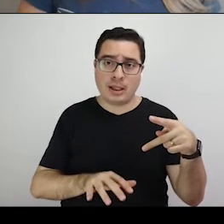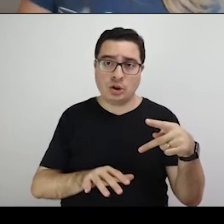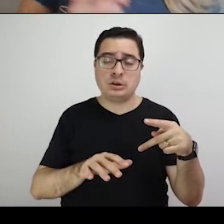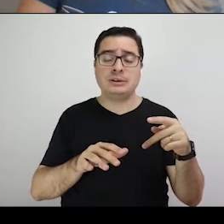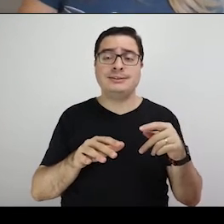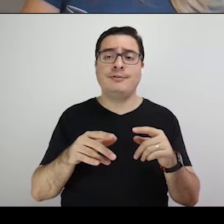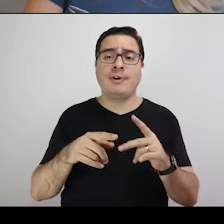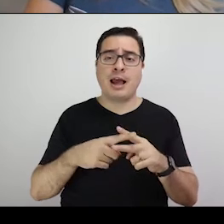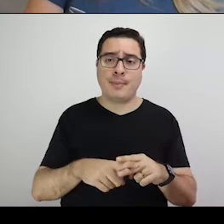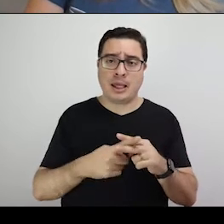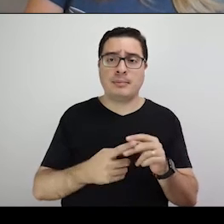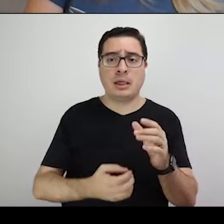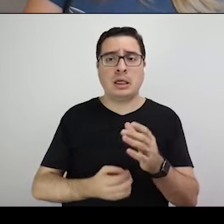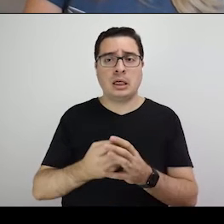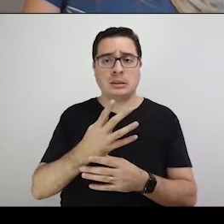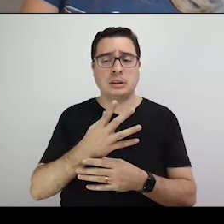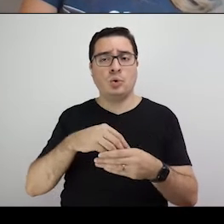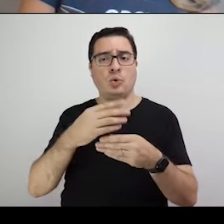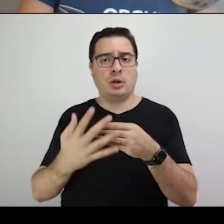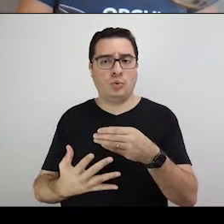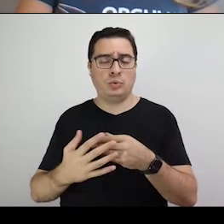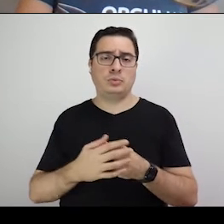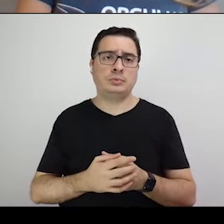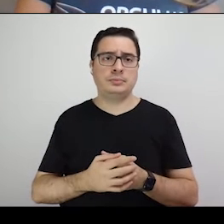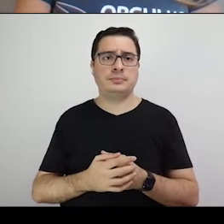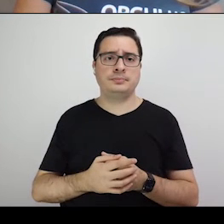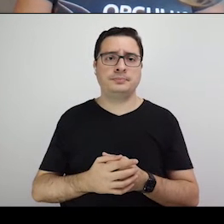ferramentas para a criação do conteúdo.